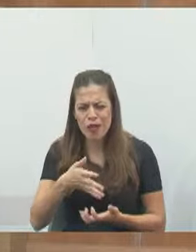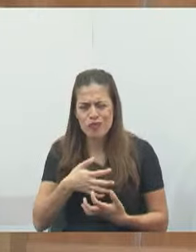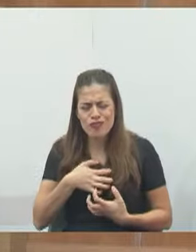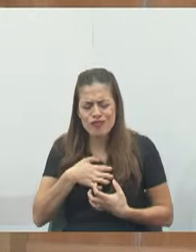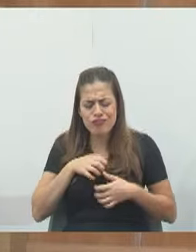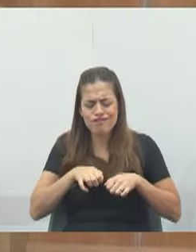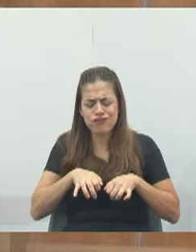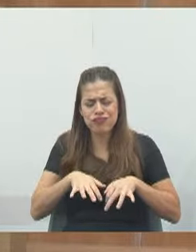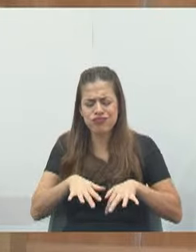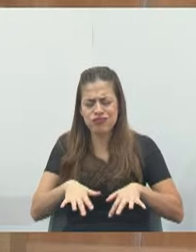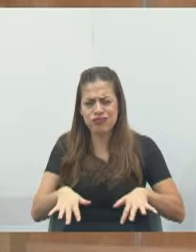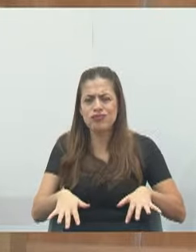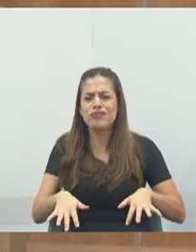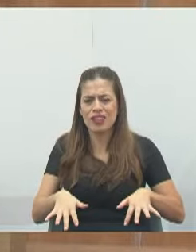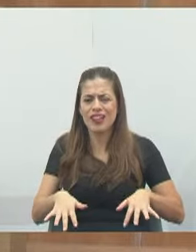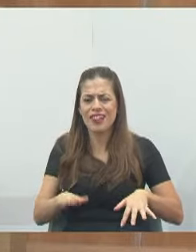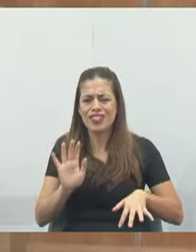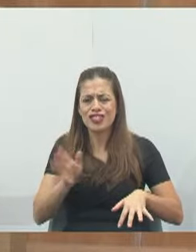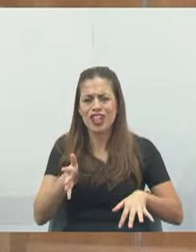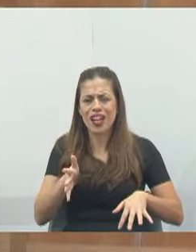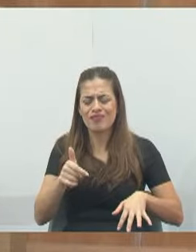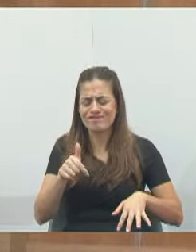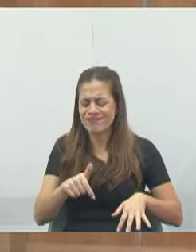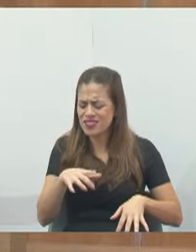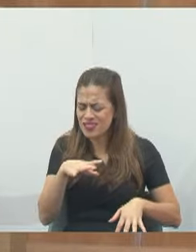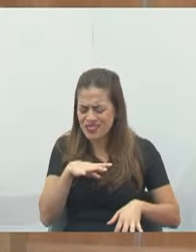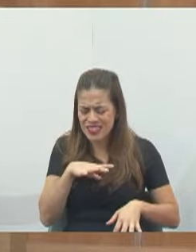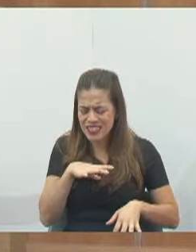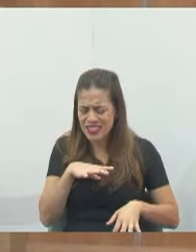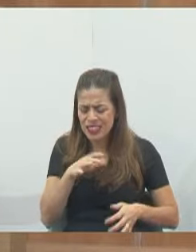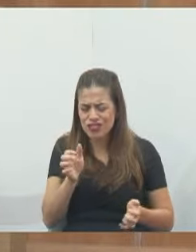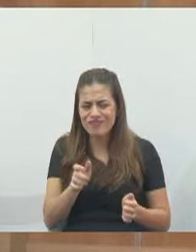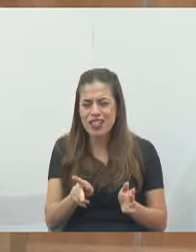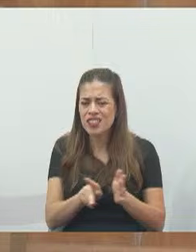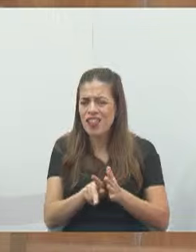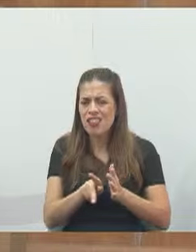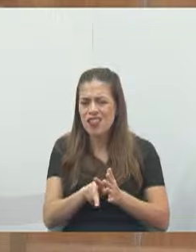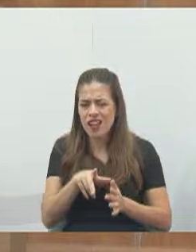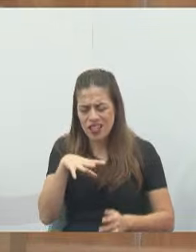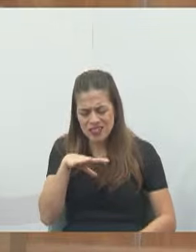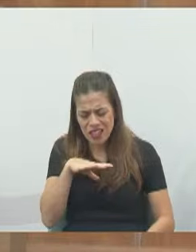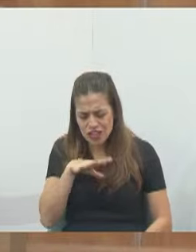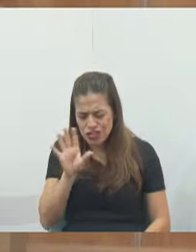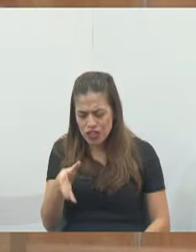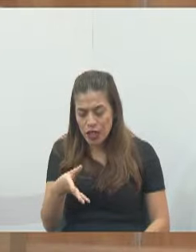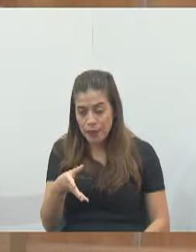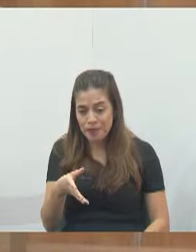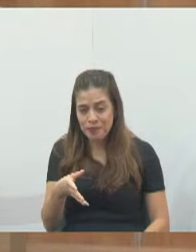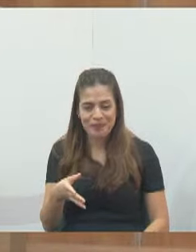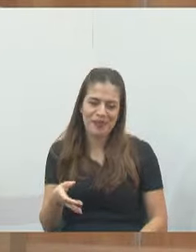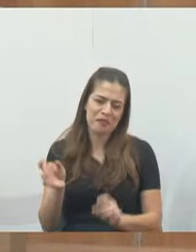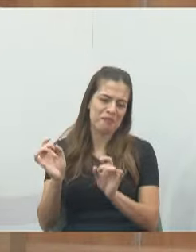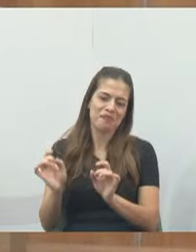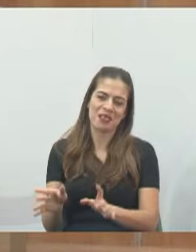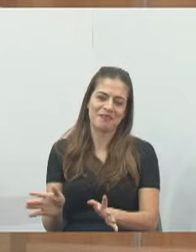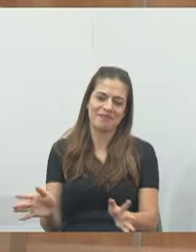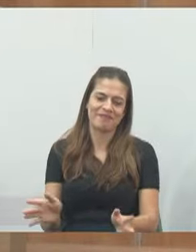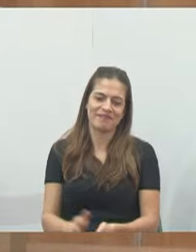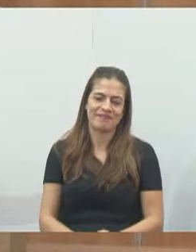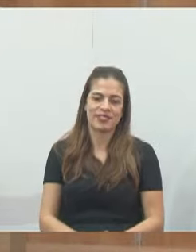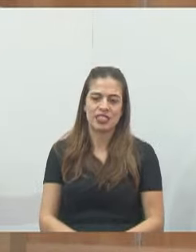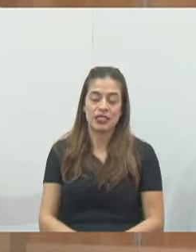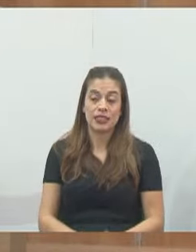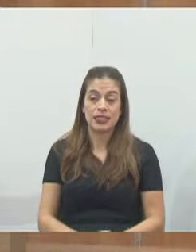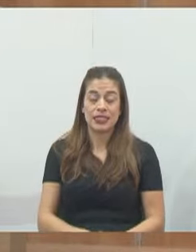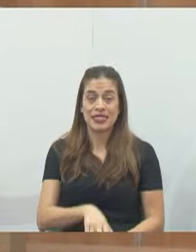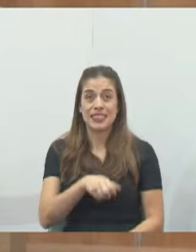aqui. Já estava. Então, não tinha como você nos abandonar.